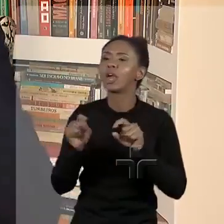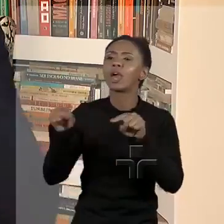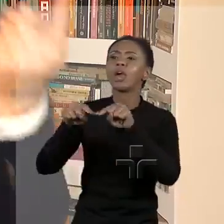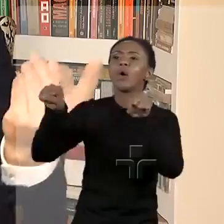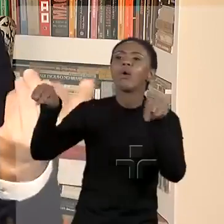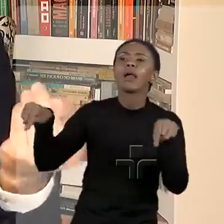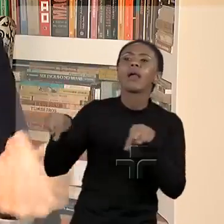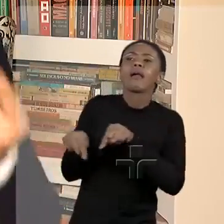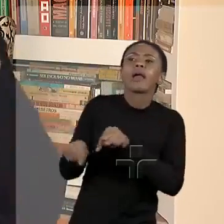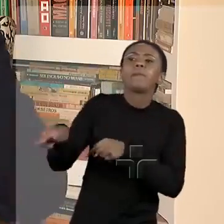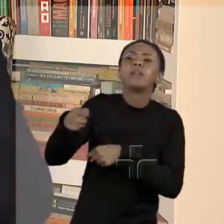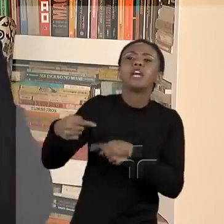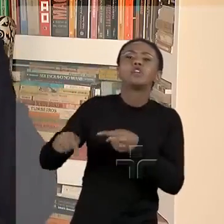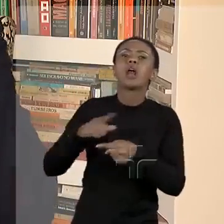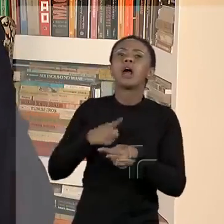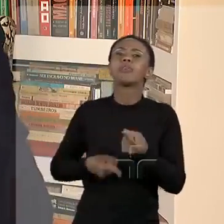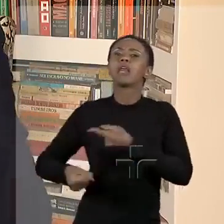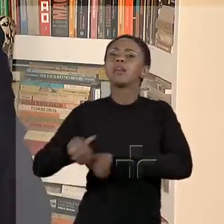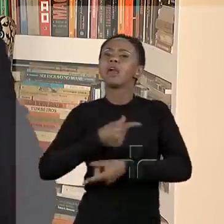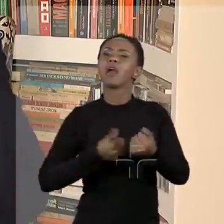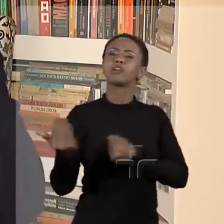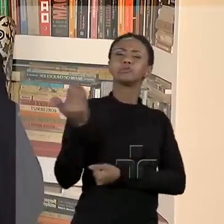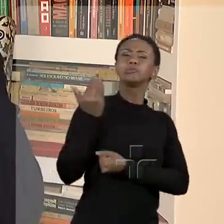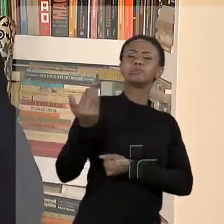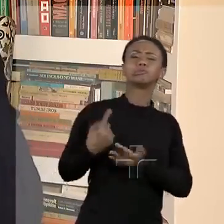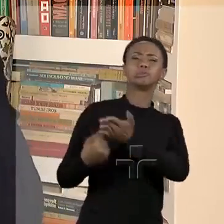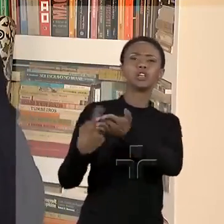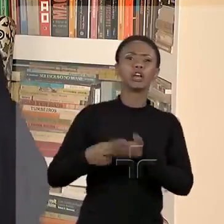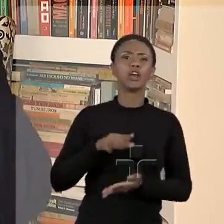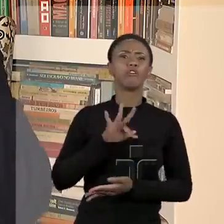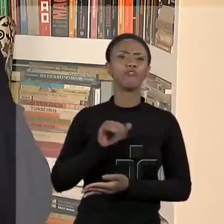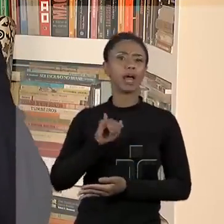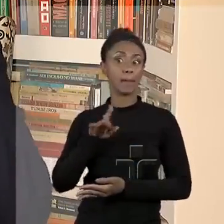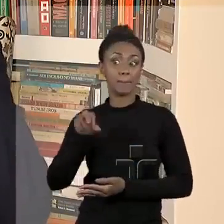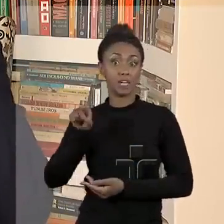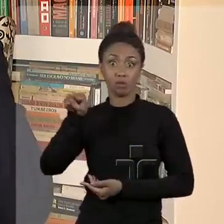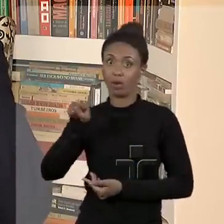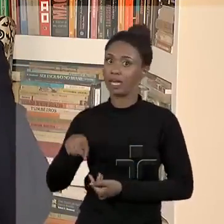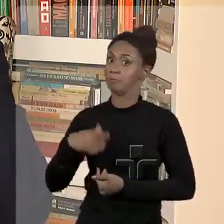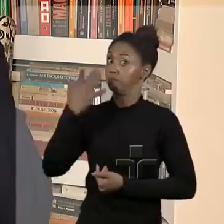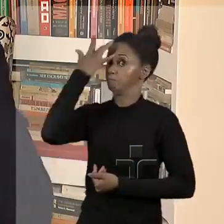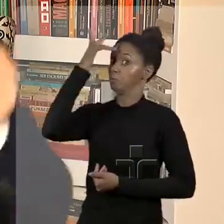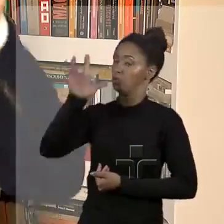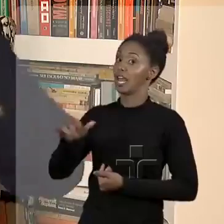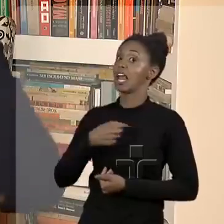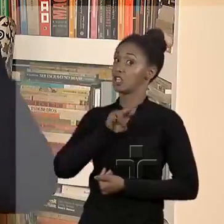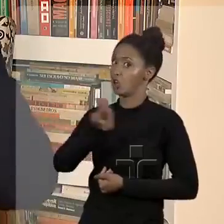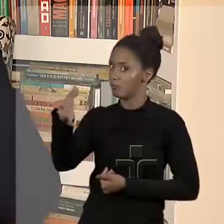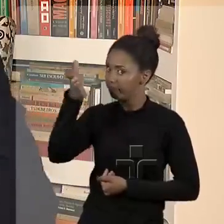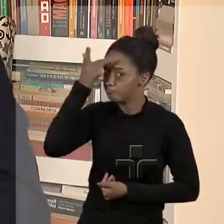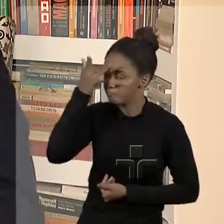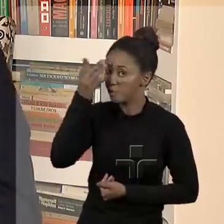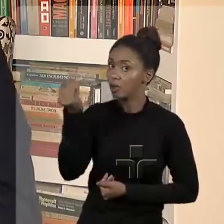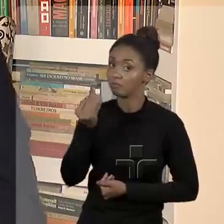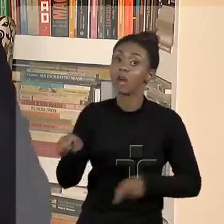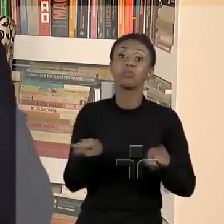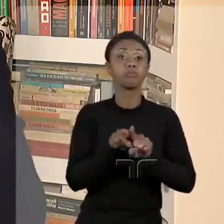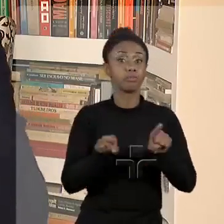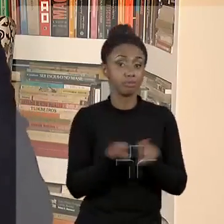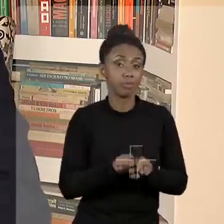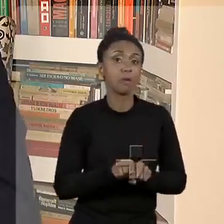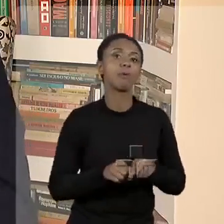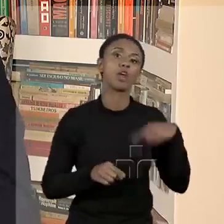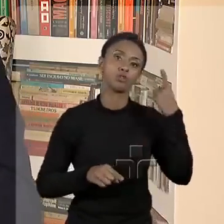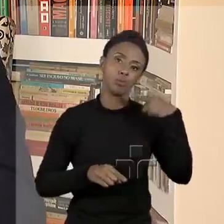gabinete, os negócios nebulosos, que envolve Fabrício Queiroz, homem-bomba, Fabrício Queiroz, não esqueço desse nome, e o próprio deputado,